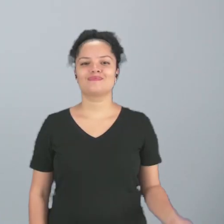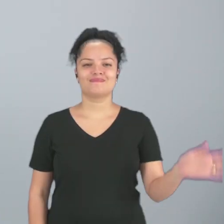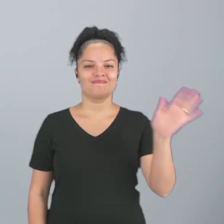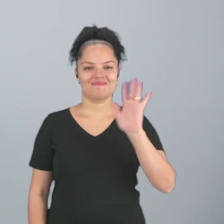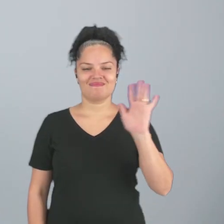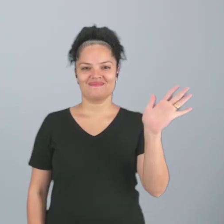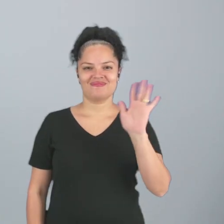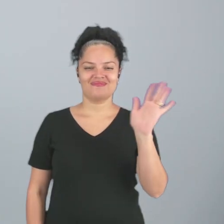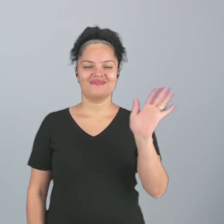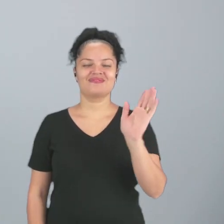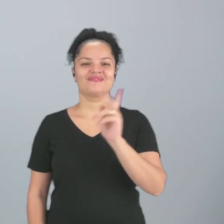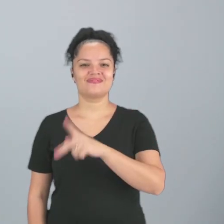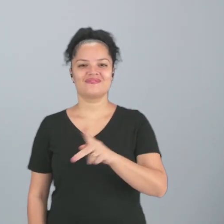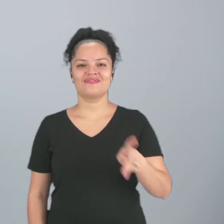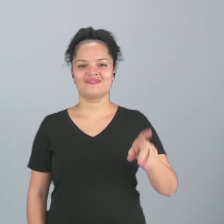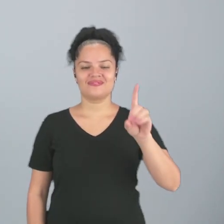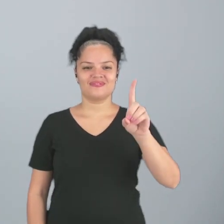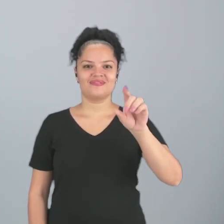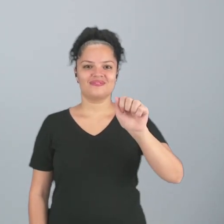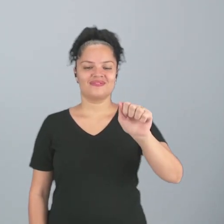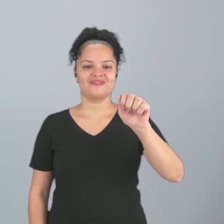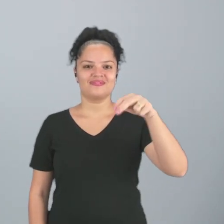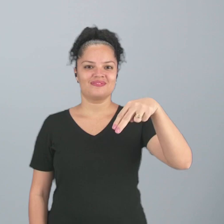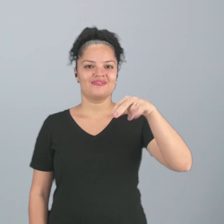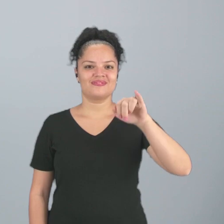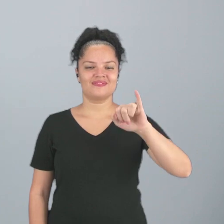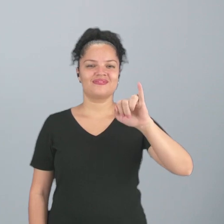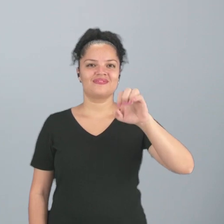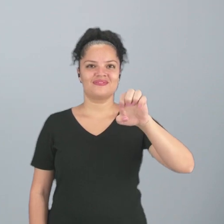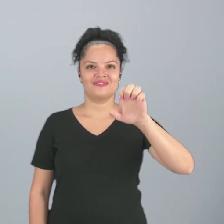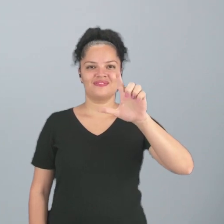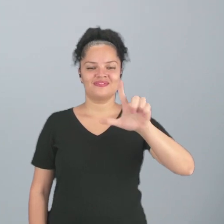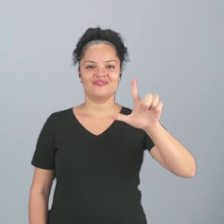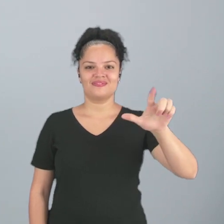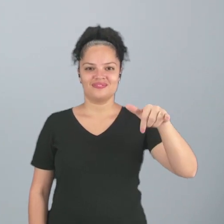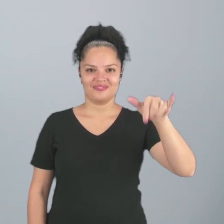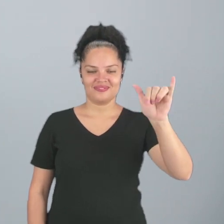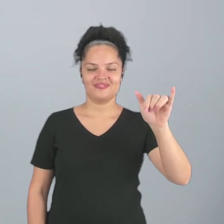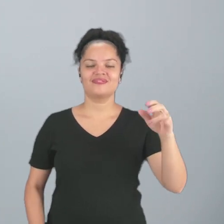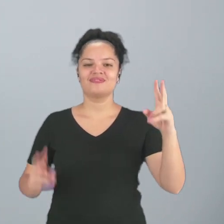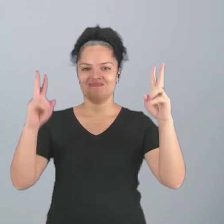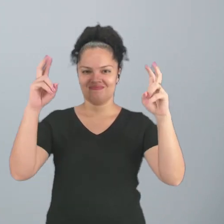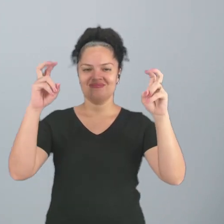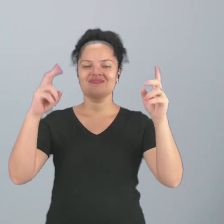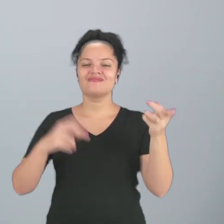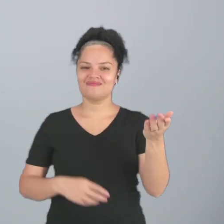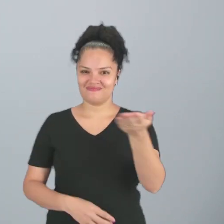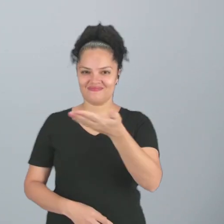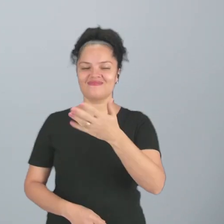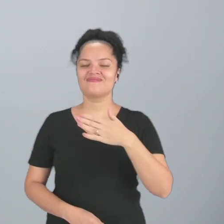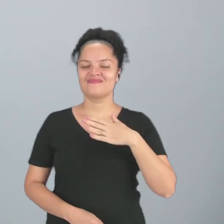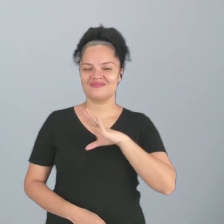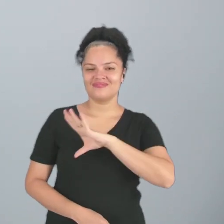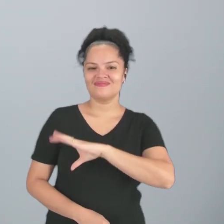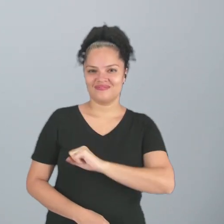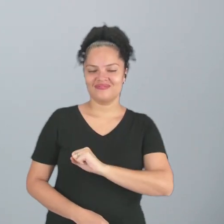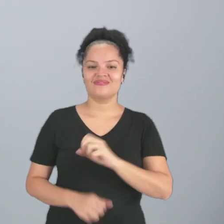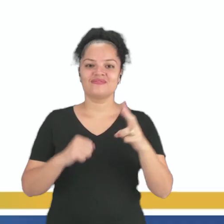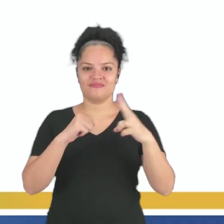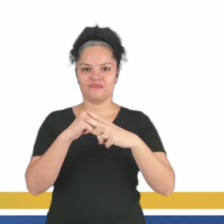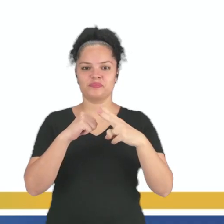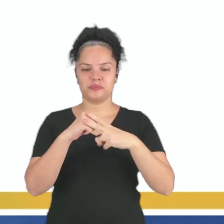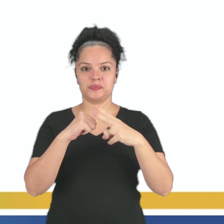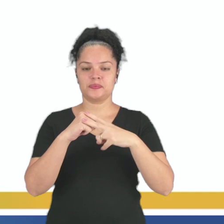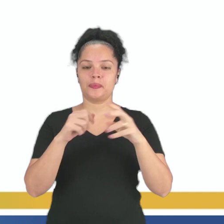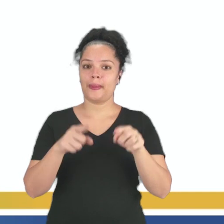Olá pessoal, professora Daniele, e hoje nós temos um assunto muito legal que vocês vão amar, e são os verbos.